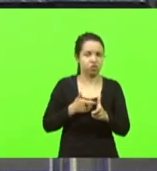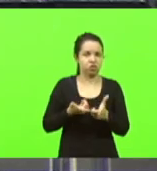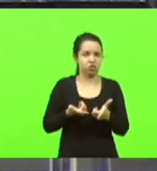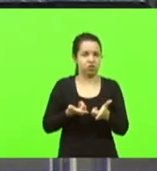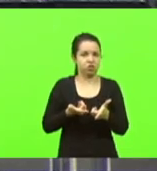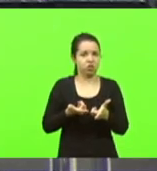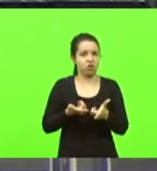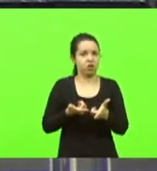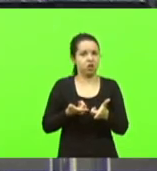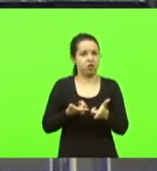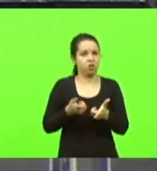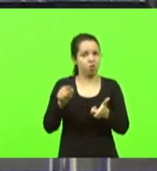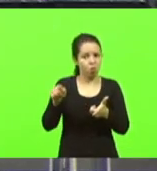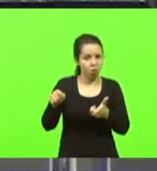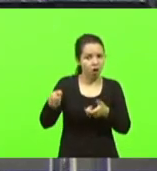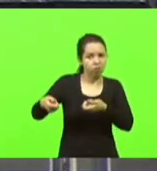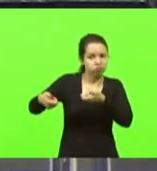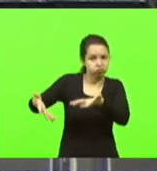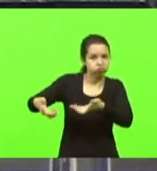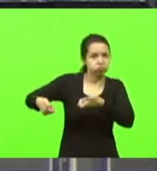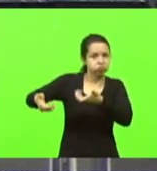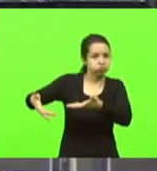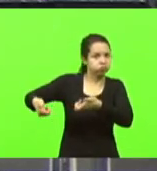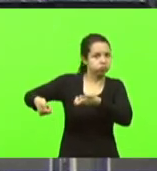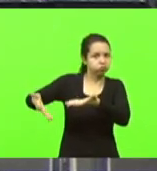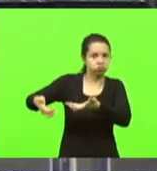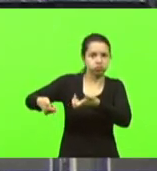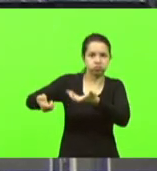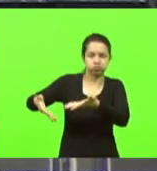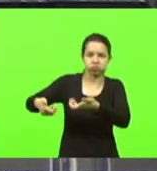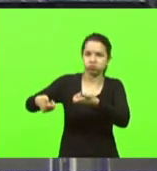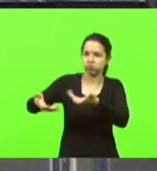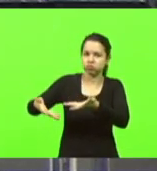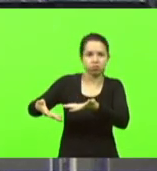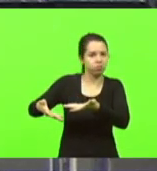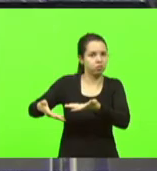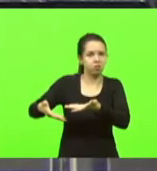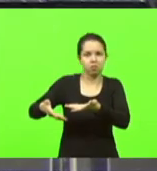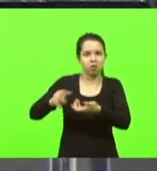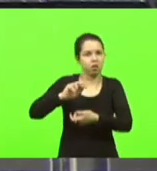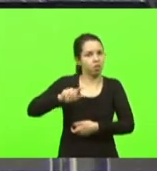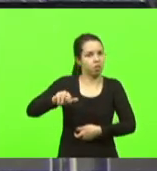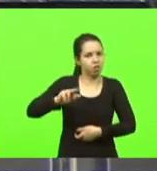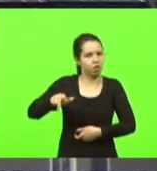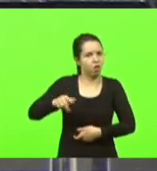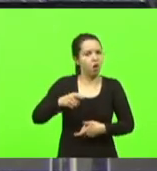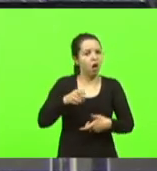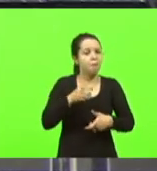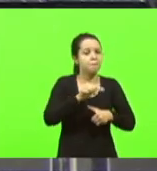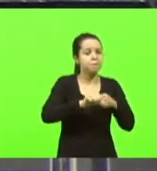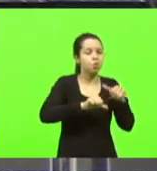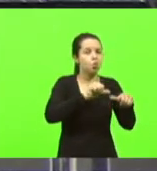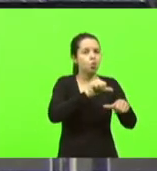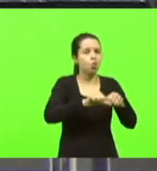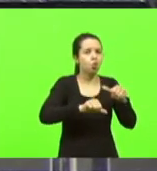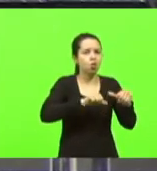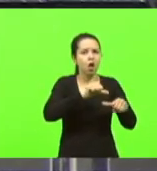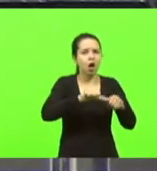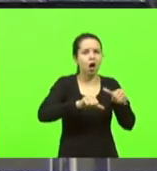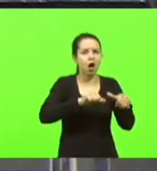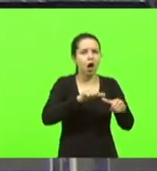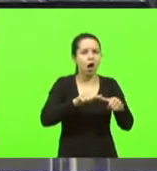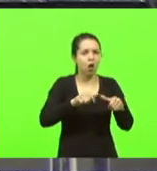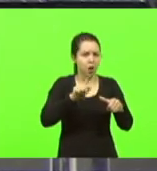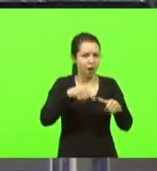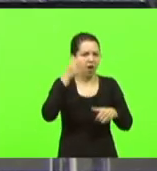tá sangrando É mas não ah vem mexer e Parece pelo que eu ouço agora aqui parece